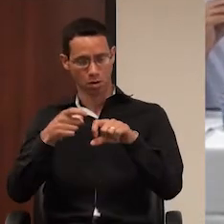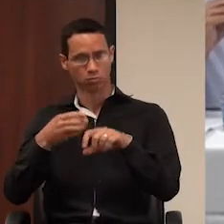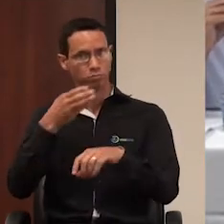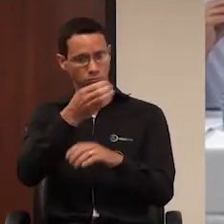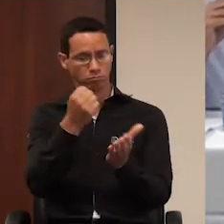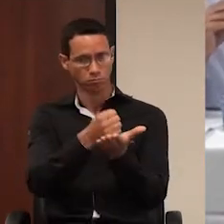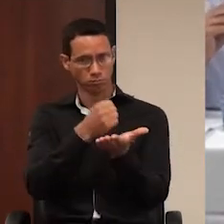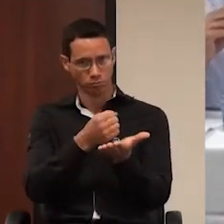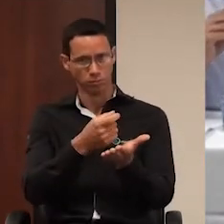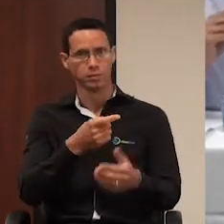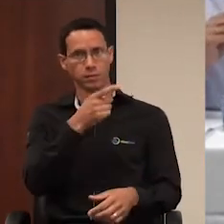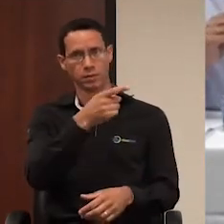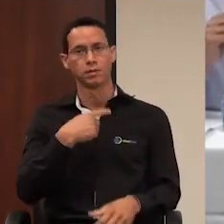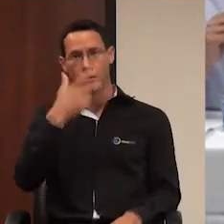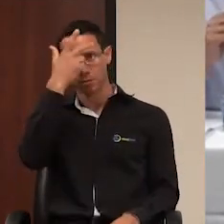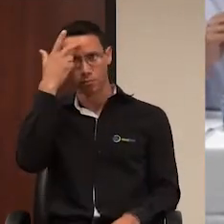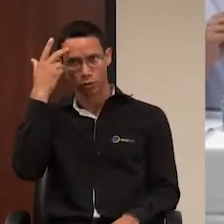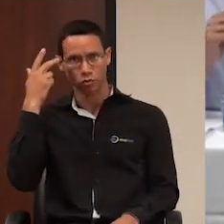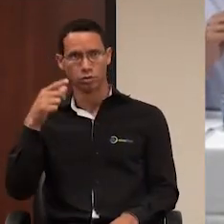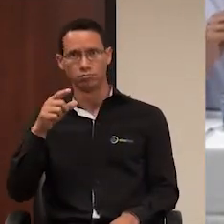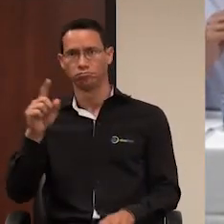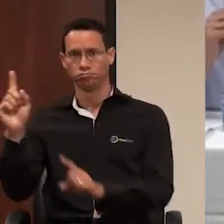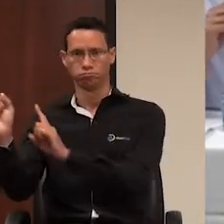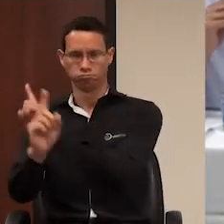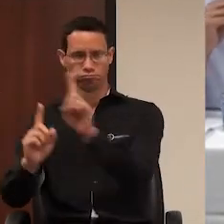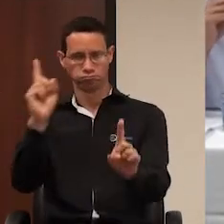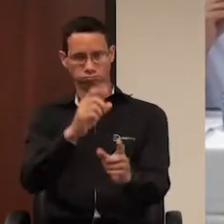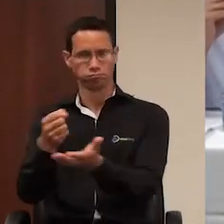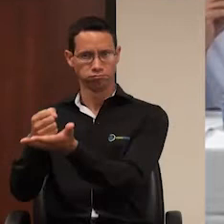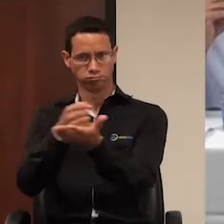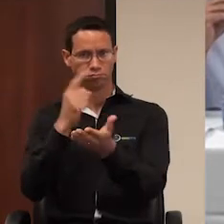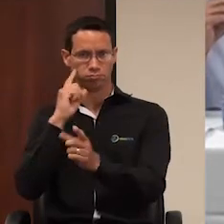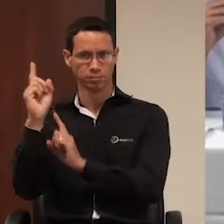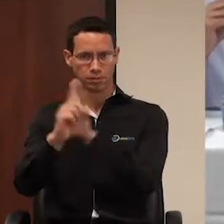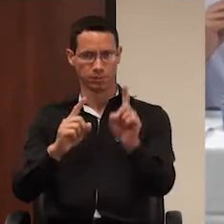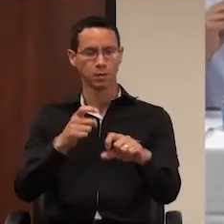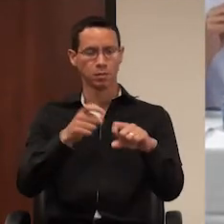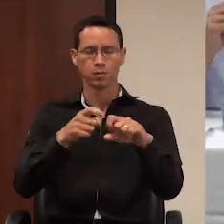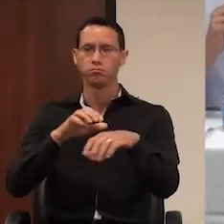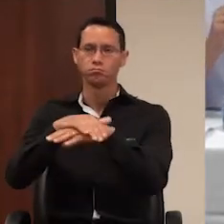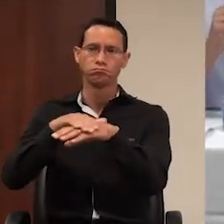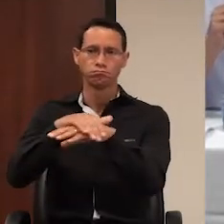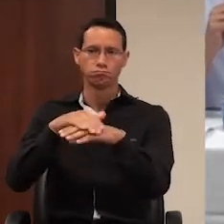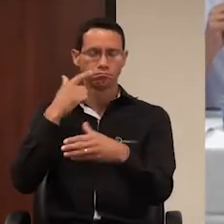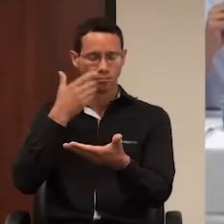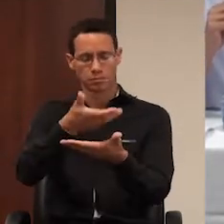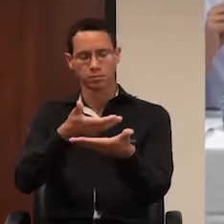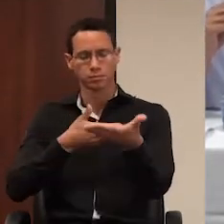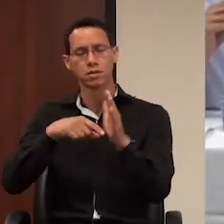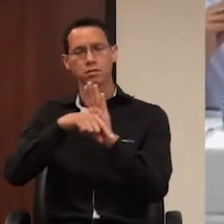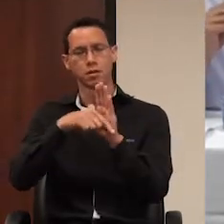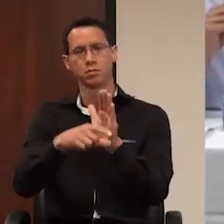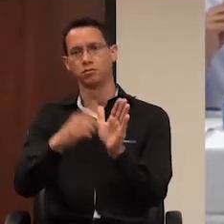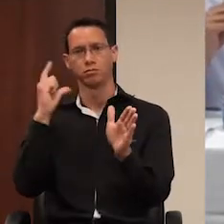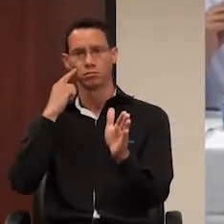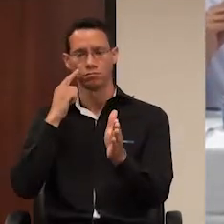pessoas eram intimadas para levar os interditandos até o cartório do fórum, e lá o médico conversava com as pessoas, olhava os exames feitos anteriormente e fazia